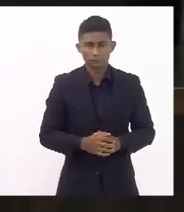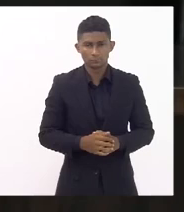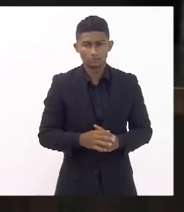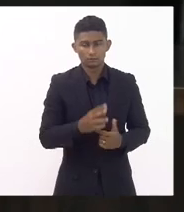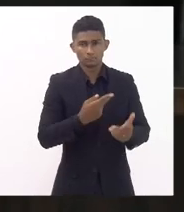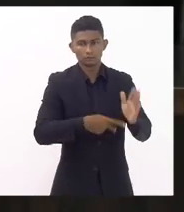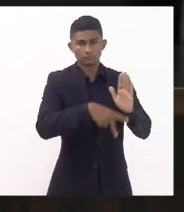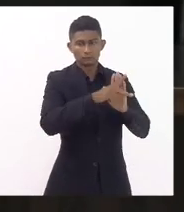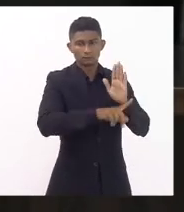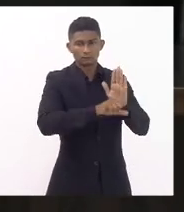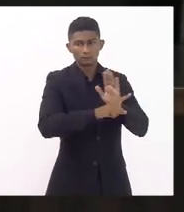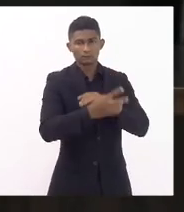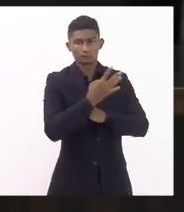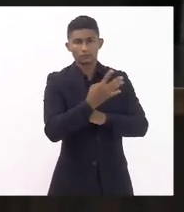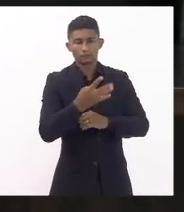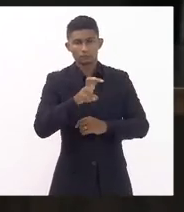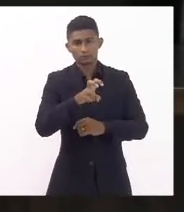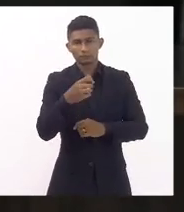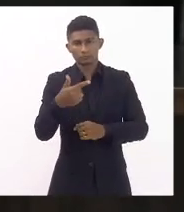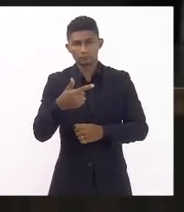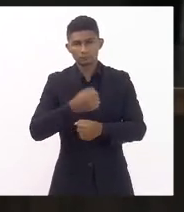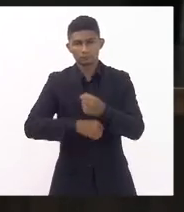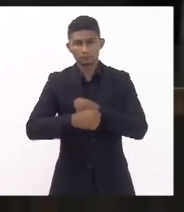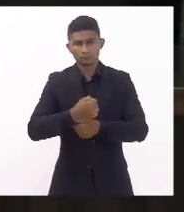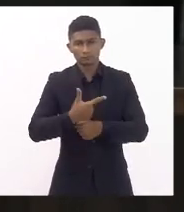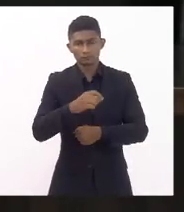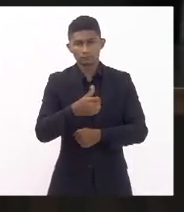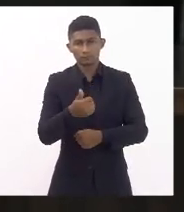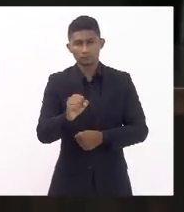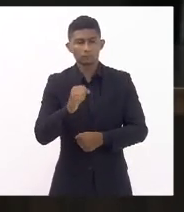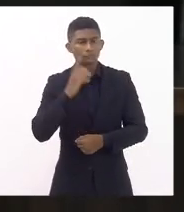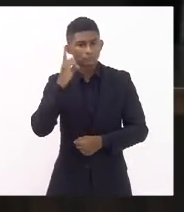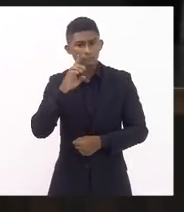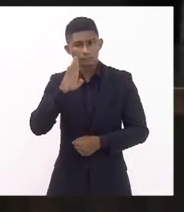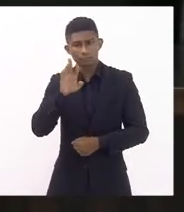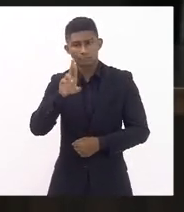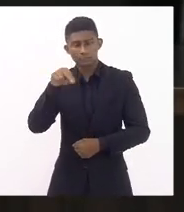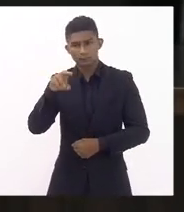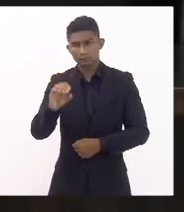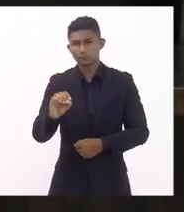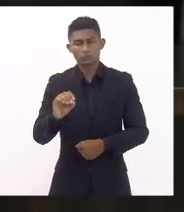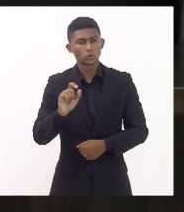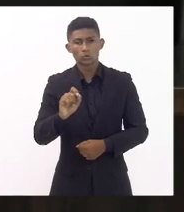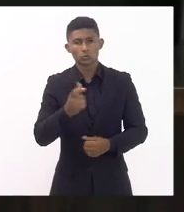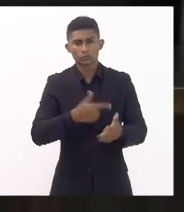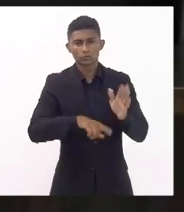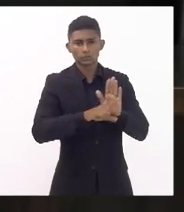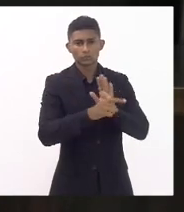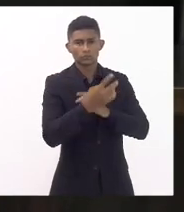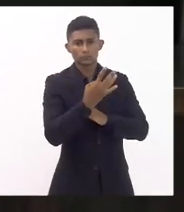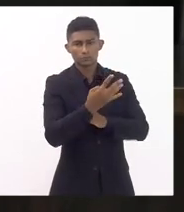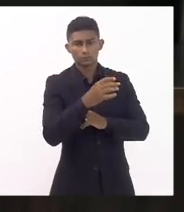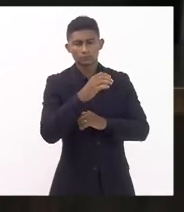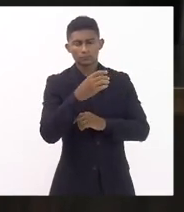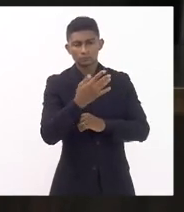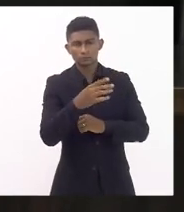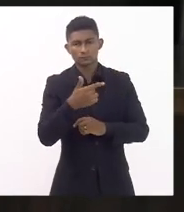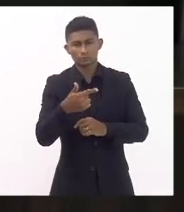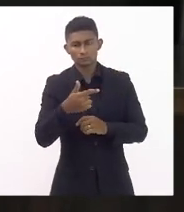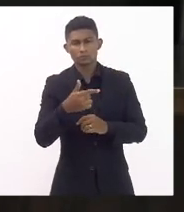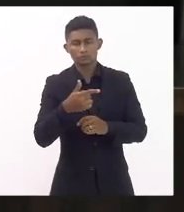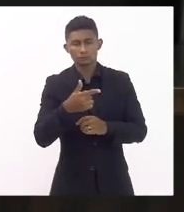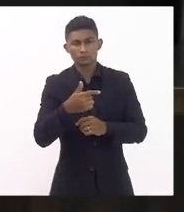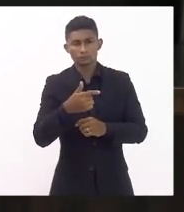Projeto de lei 4452 de 18, de autoria do deputado Bruno Dauaire, que modifica a lei 4802 de 29 de junho de